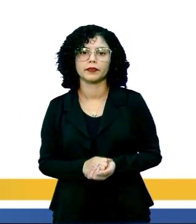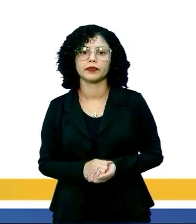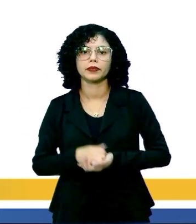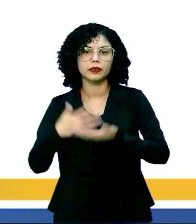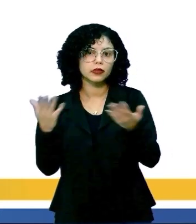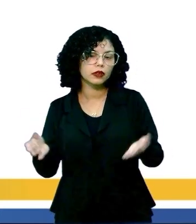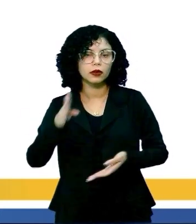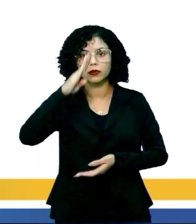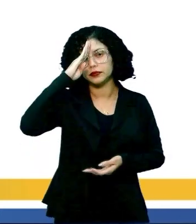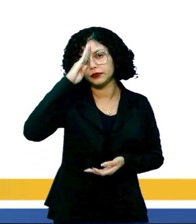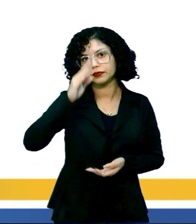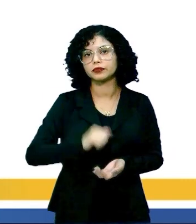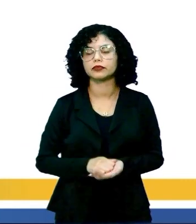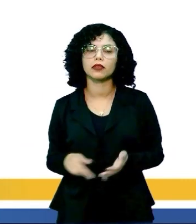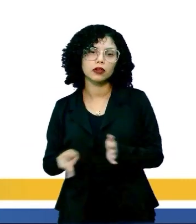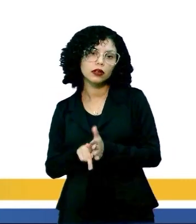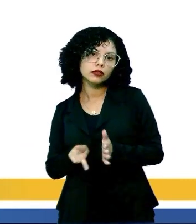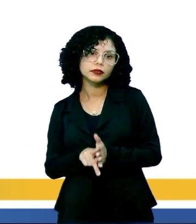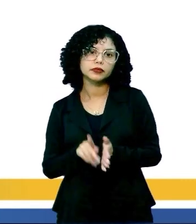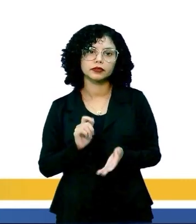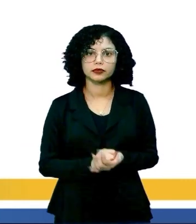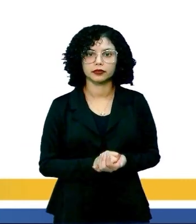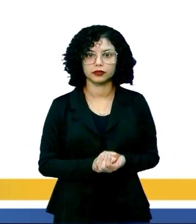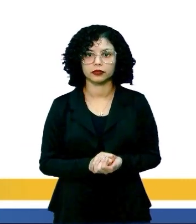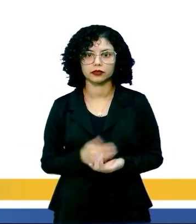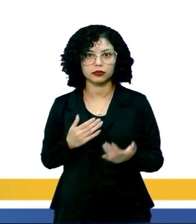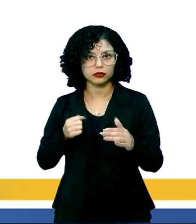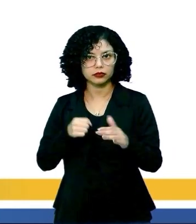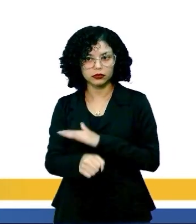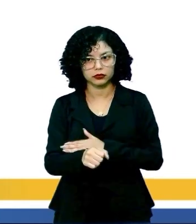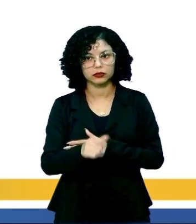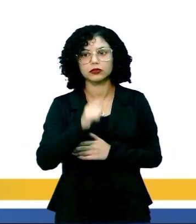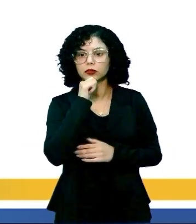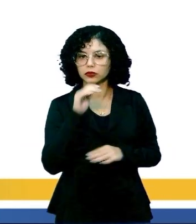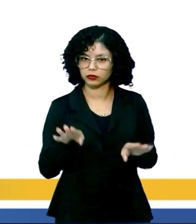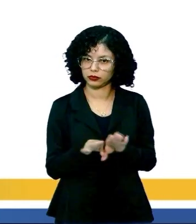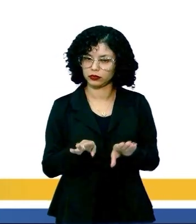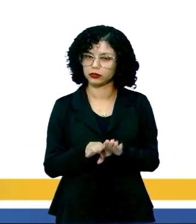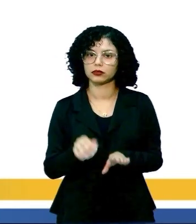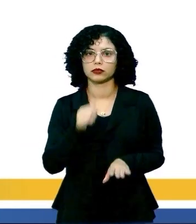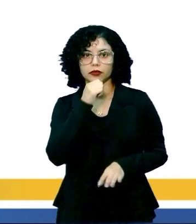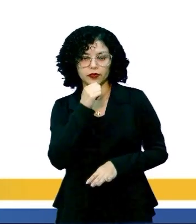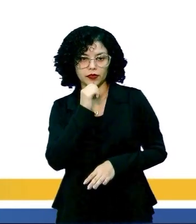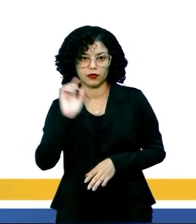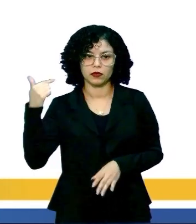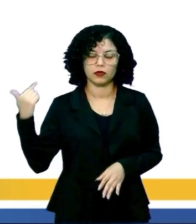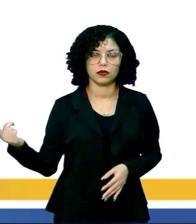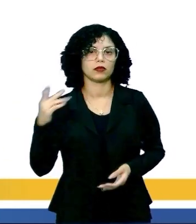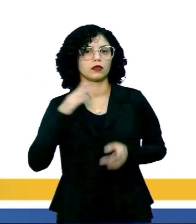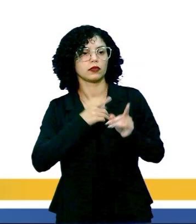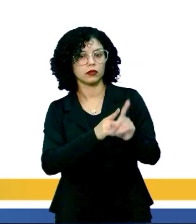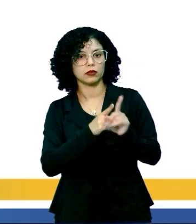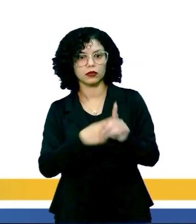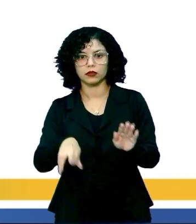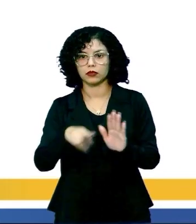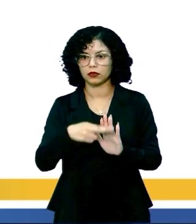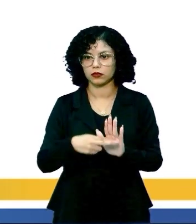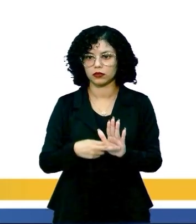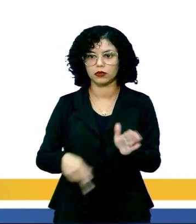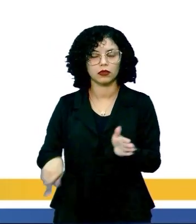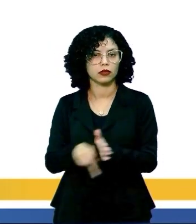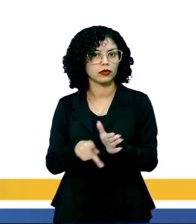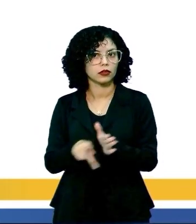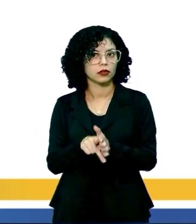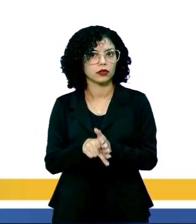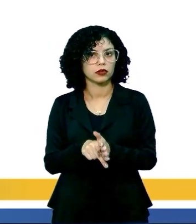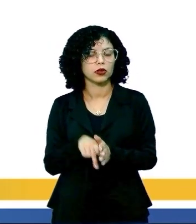a liderança dos militares no golpe republicano, obtendo a participação de outros segmentos, ou seja, da